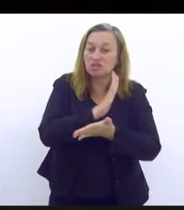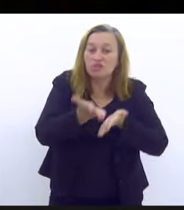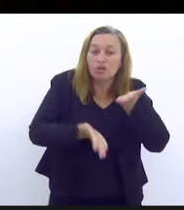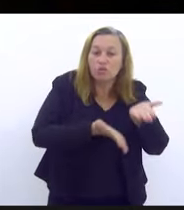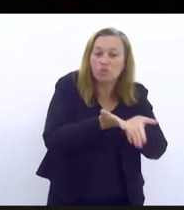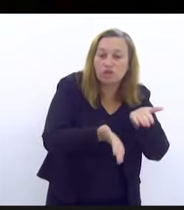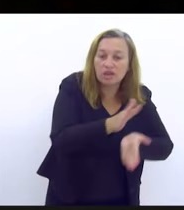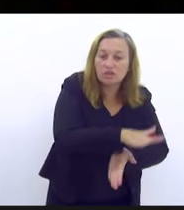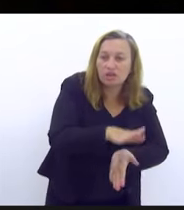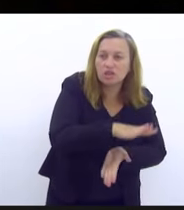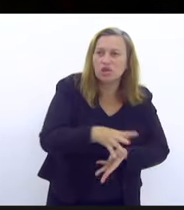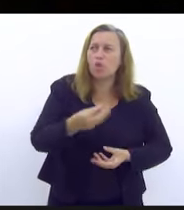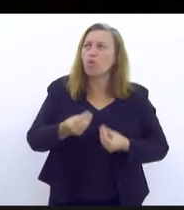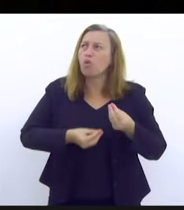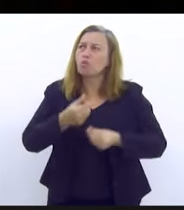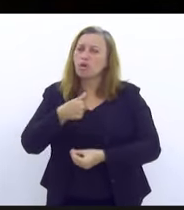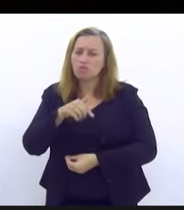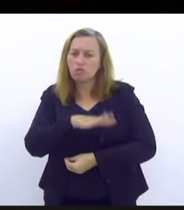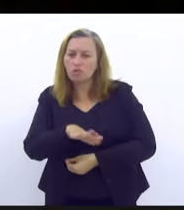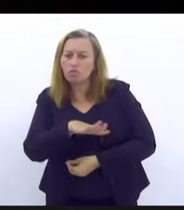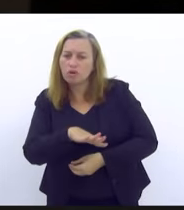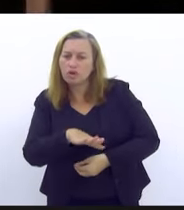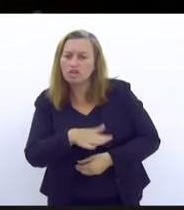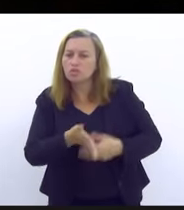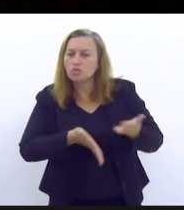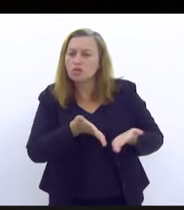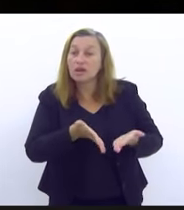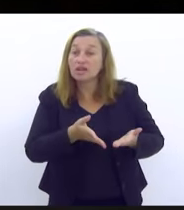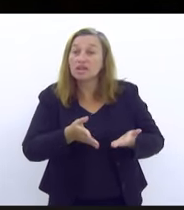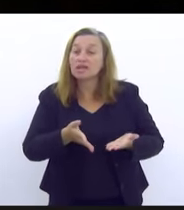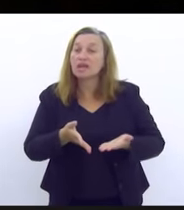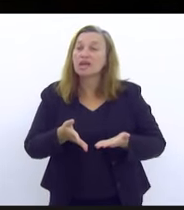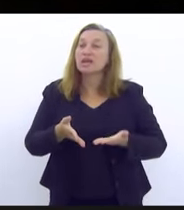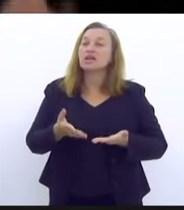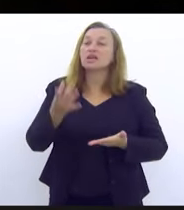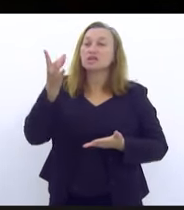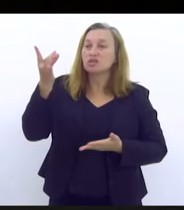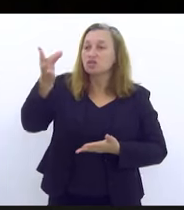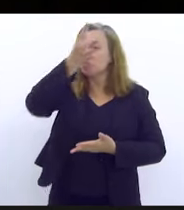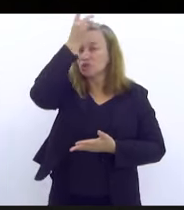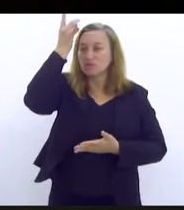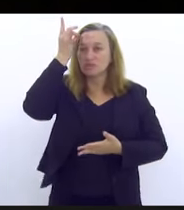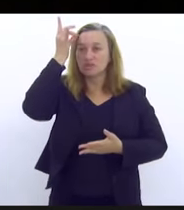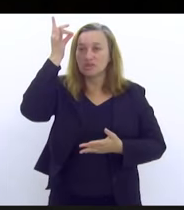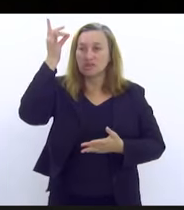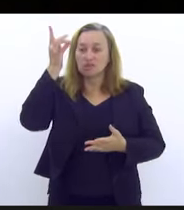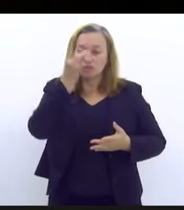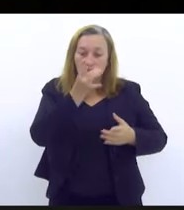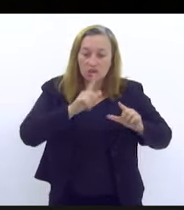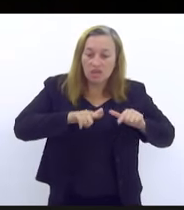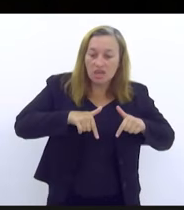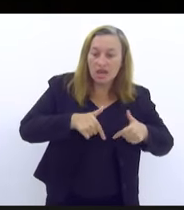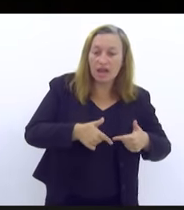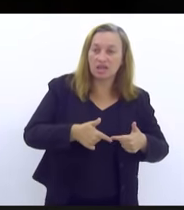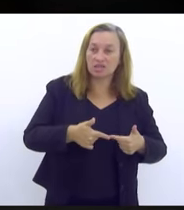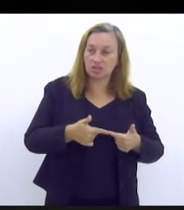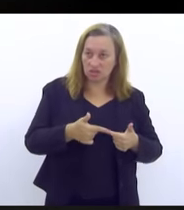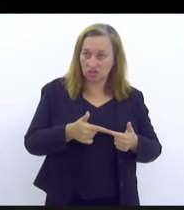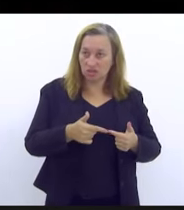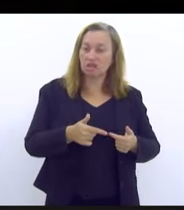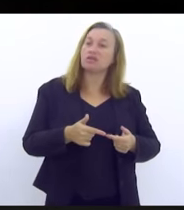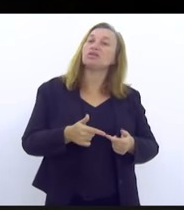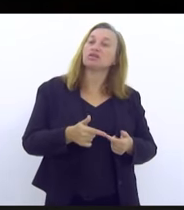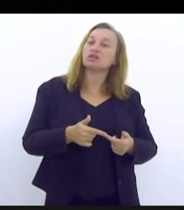criança e fala, como que eu vou cuidar dele? E esse espírito vem e te dá condições, ele te capacita. Então,